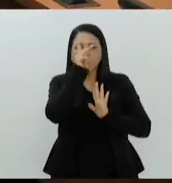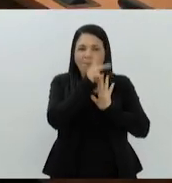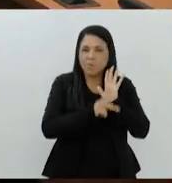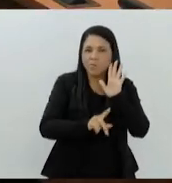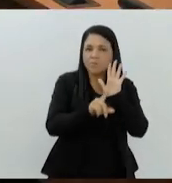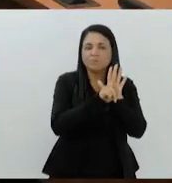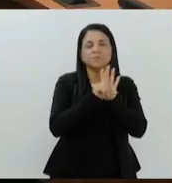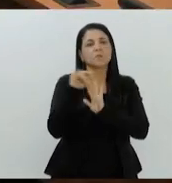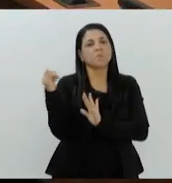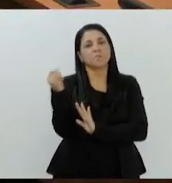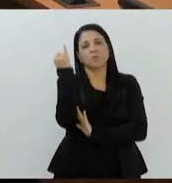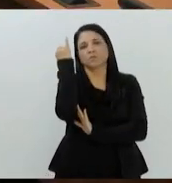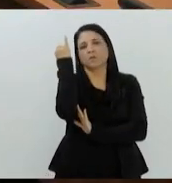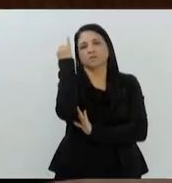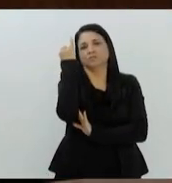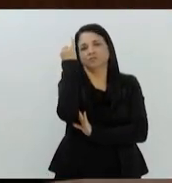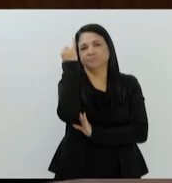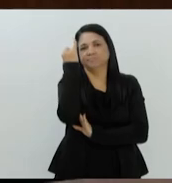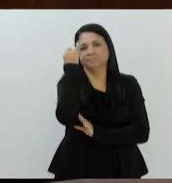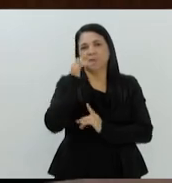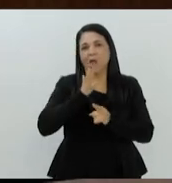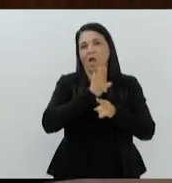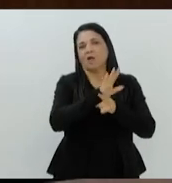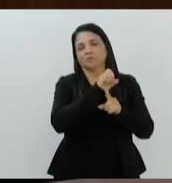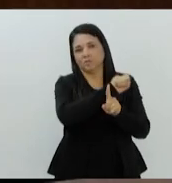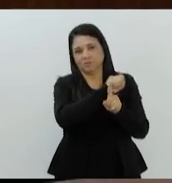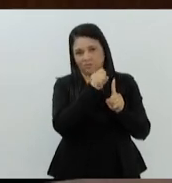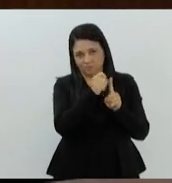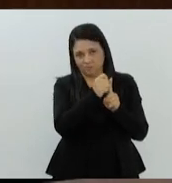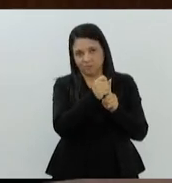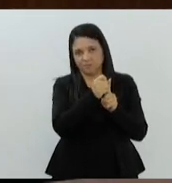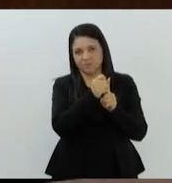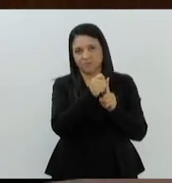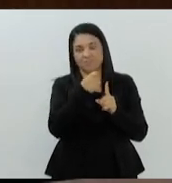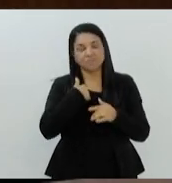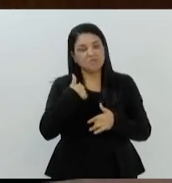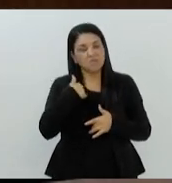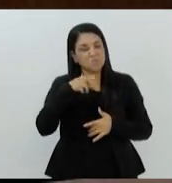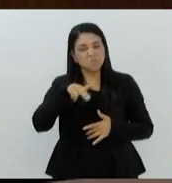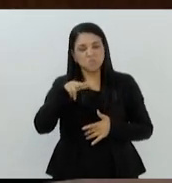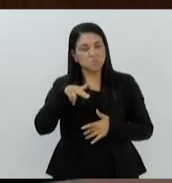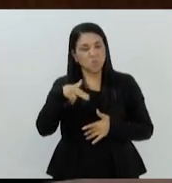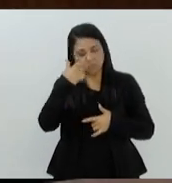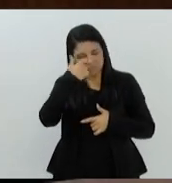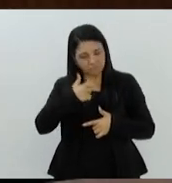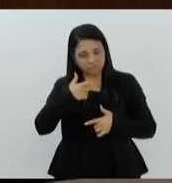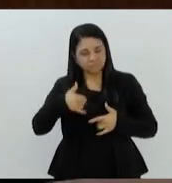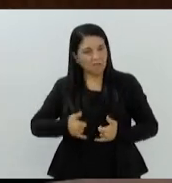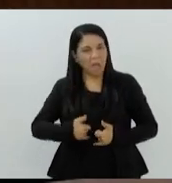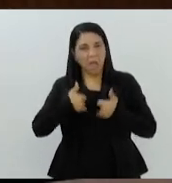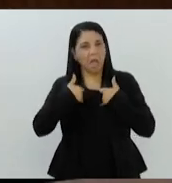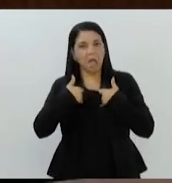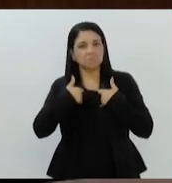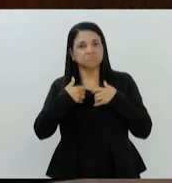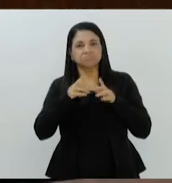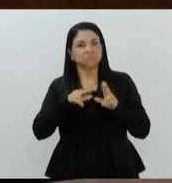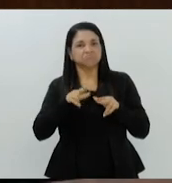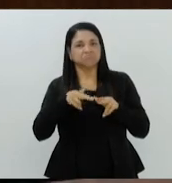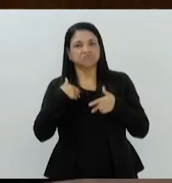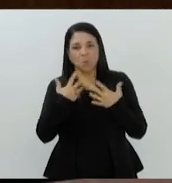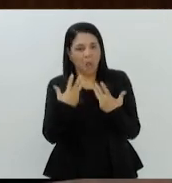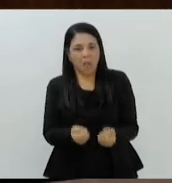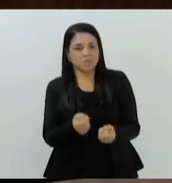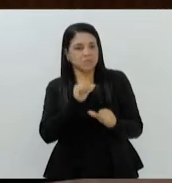para a nossa sociedade, e eu nunca tive essa vaidade de não aceitar mudança, até mesmo a senhora já